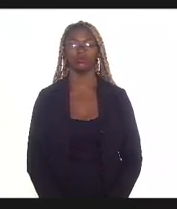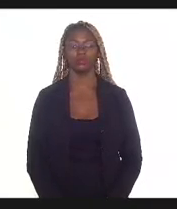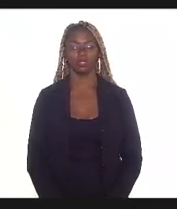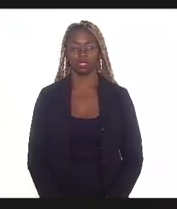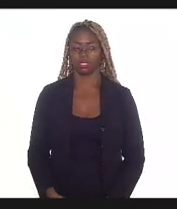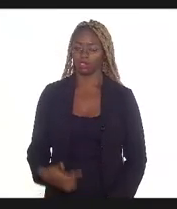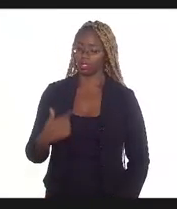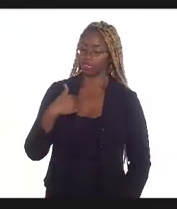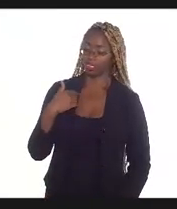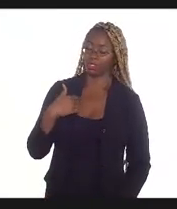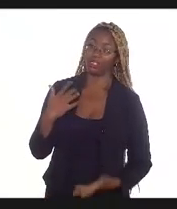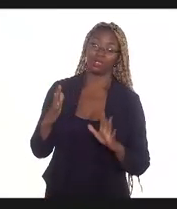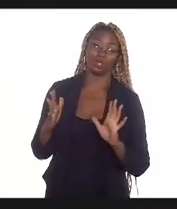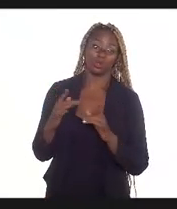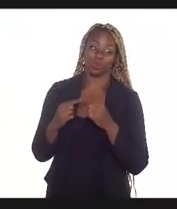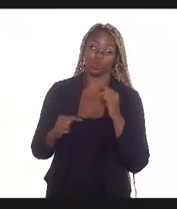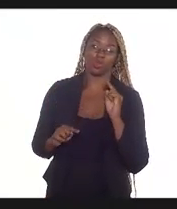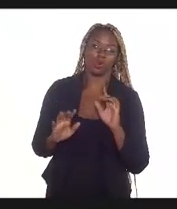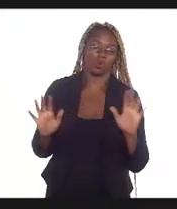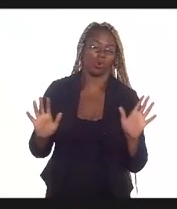Eu tenho voto divergente, deputado Luiz Paulo.